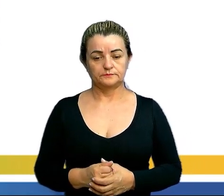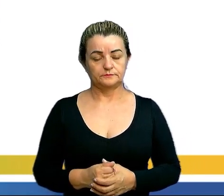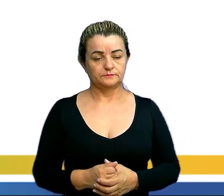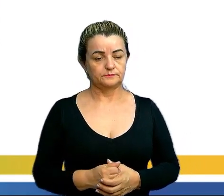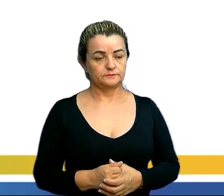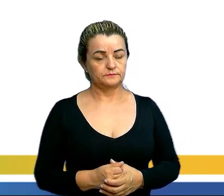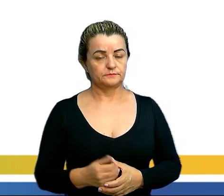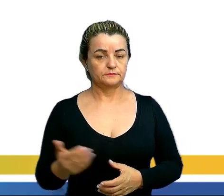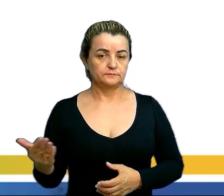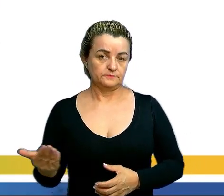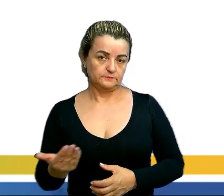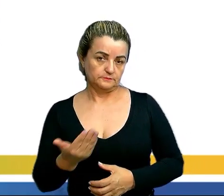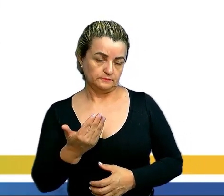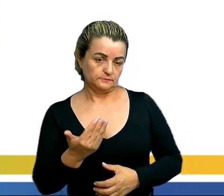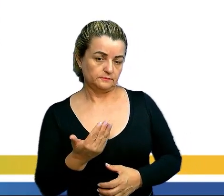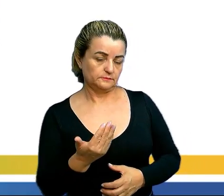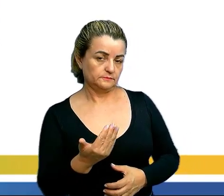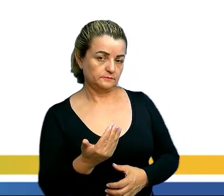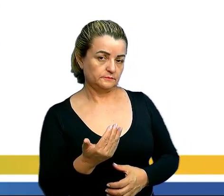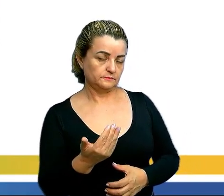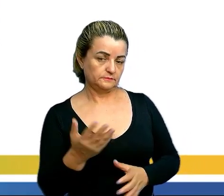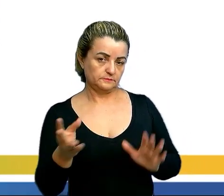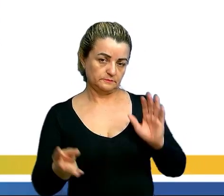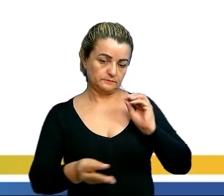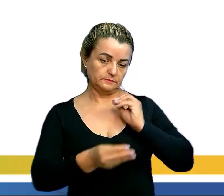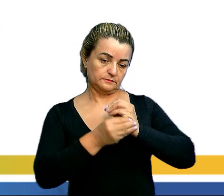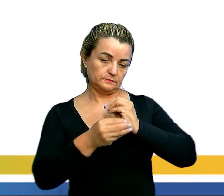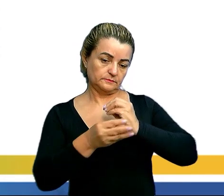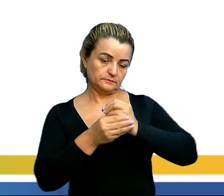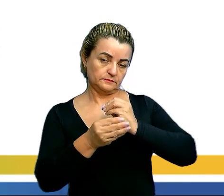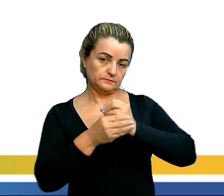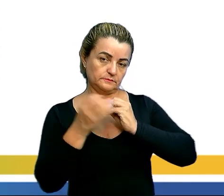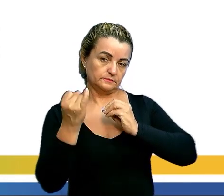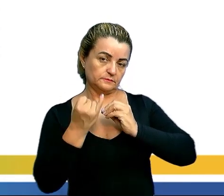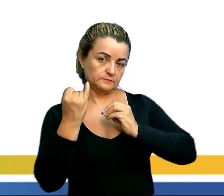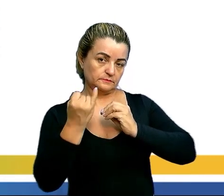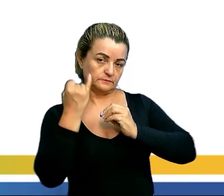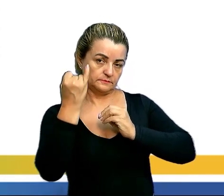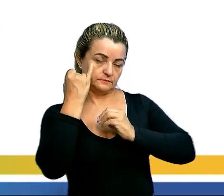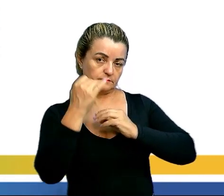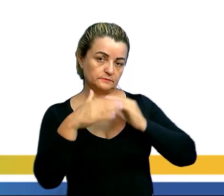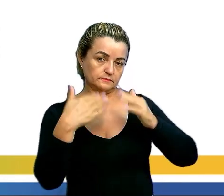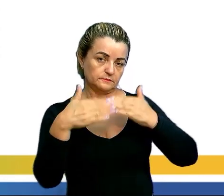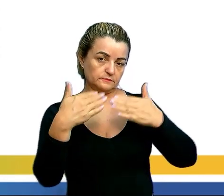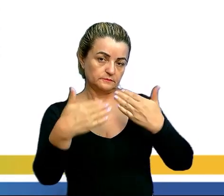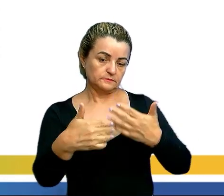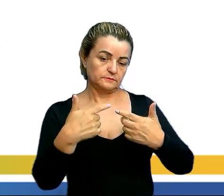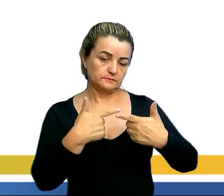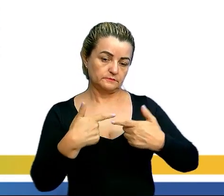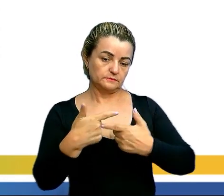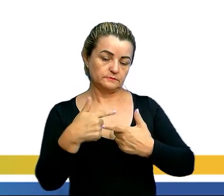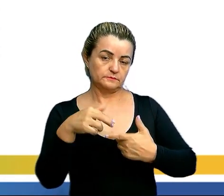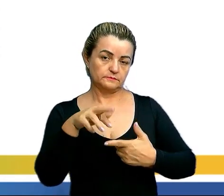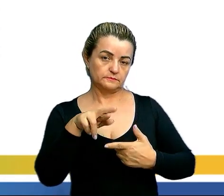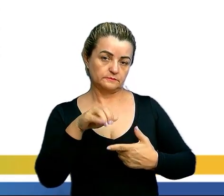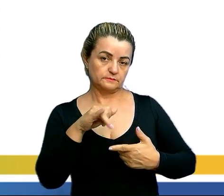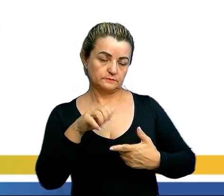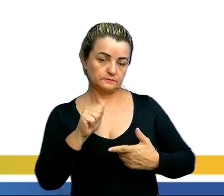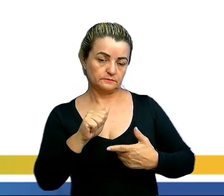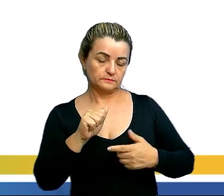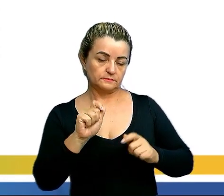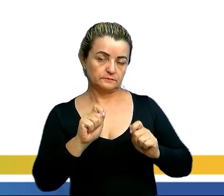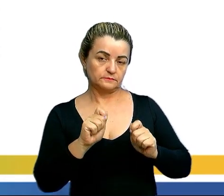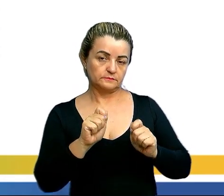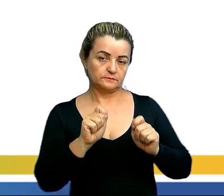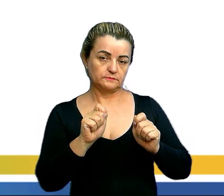Bom, vamos citar também, como parte integrante e importante aqui do processo da Guerra Fria, né, a cortina de ferro,